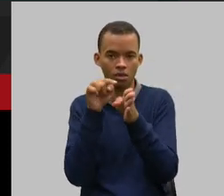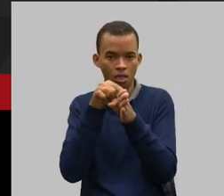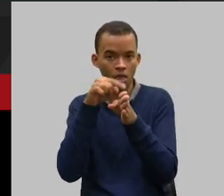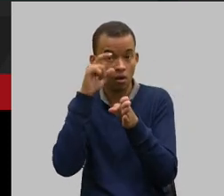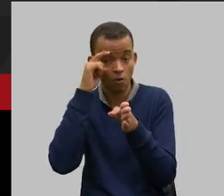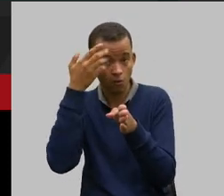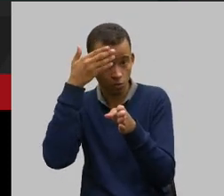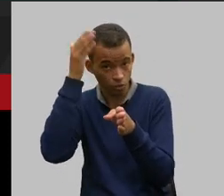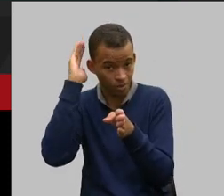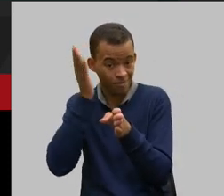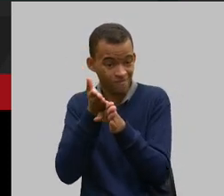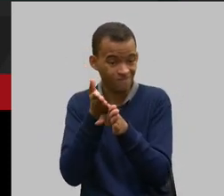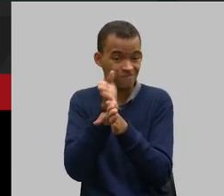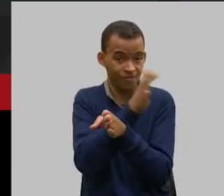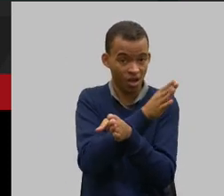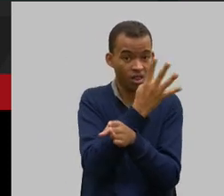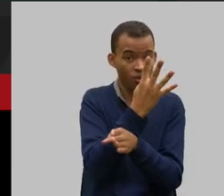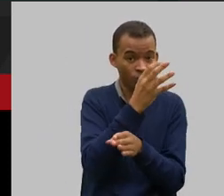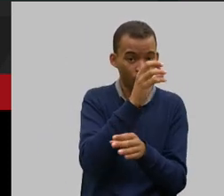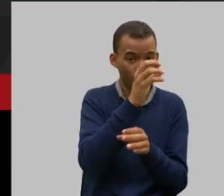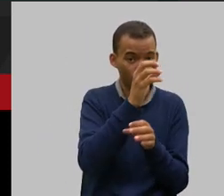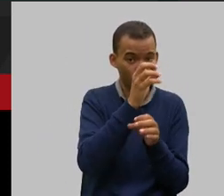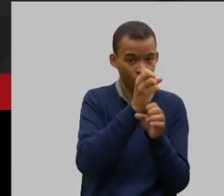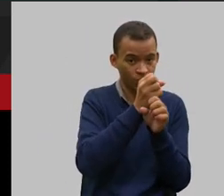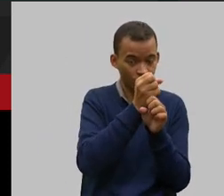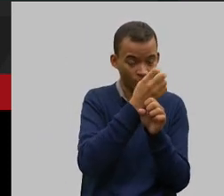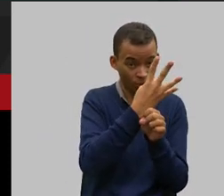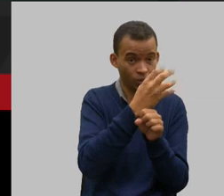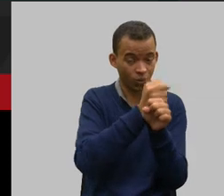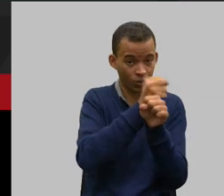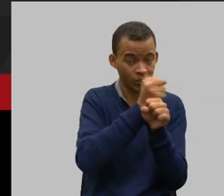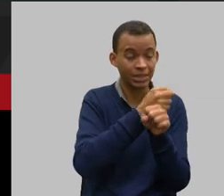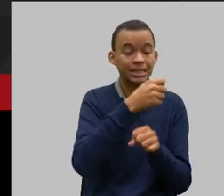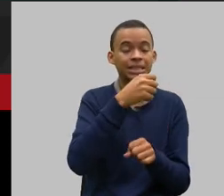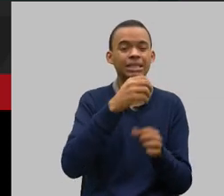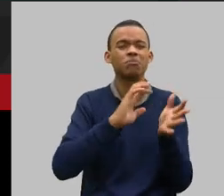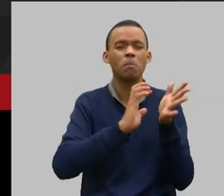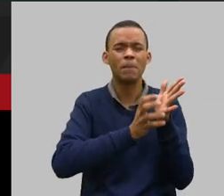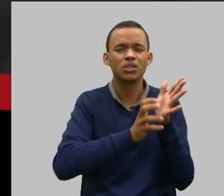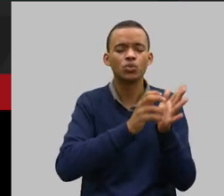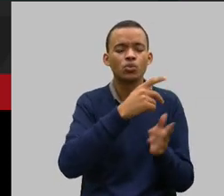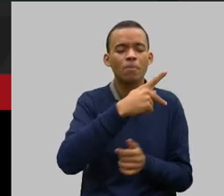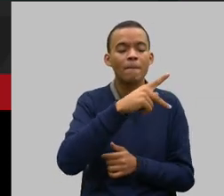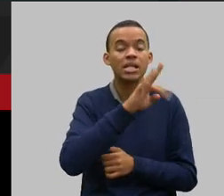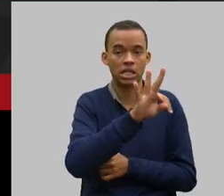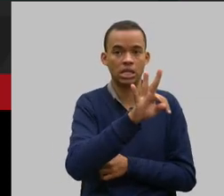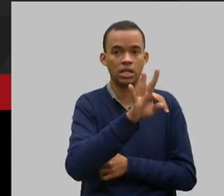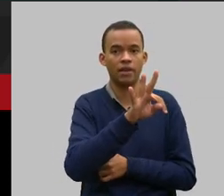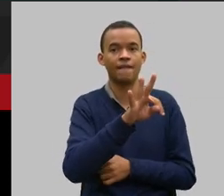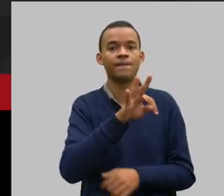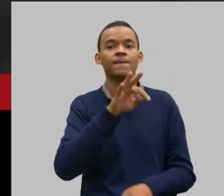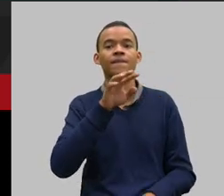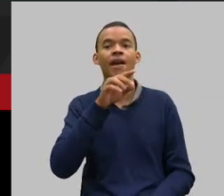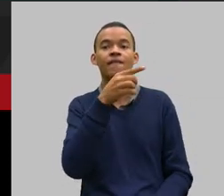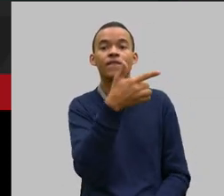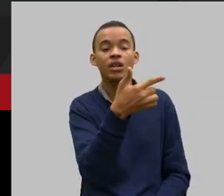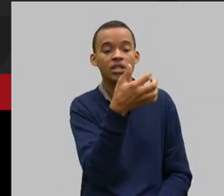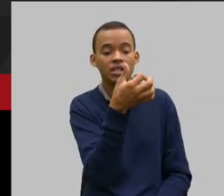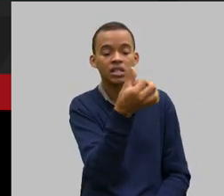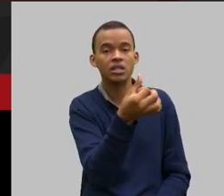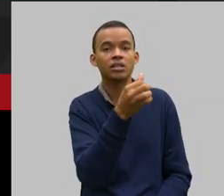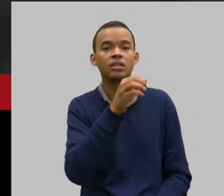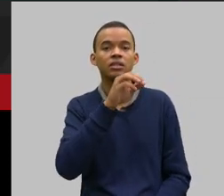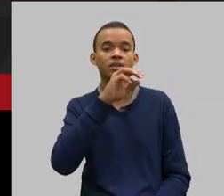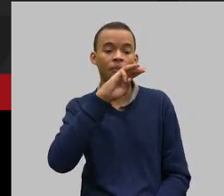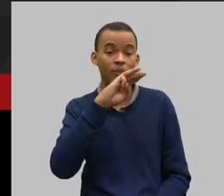Zema né A gestão do PT foram 26 bilhões trazidos em 4